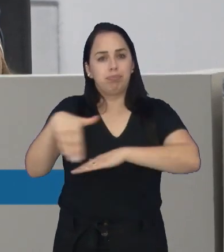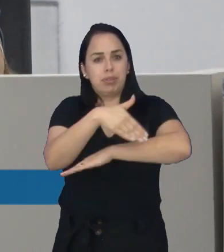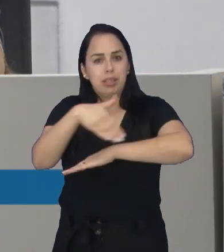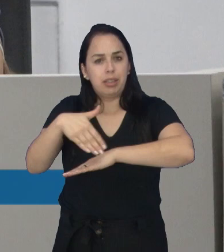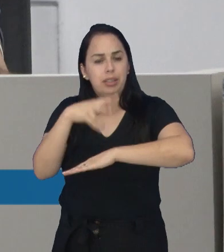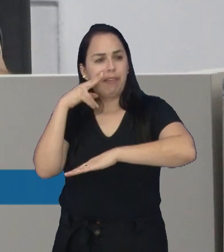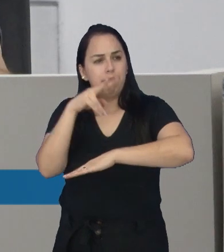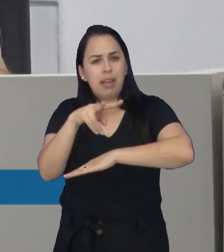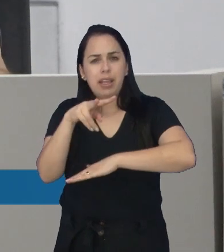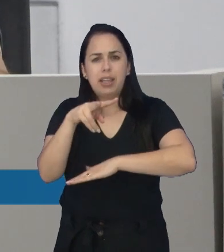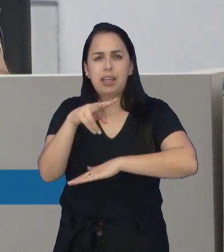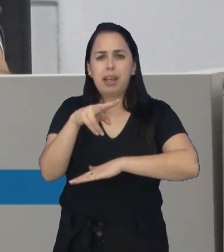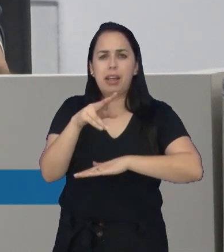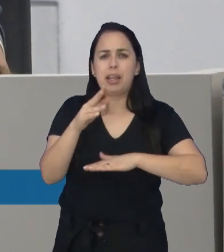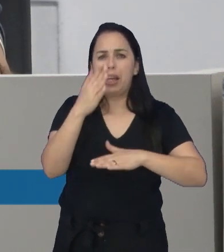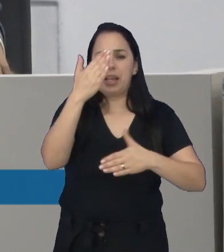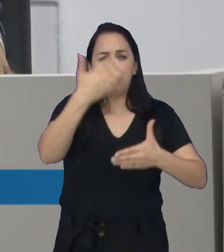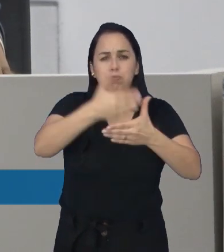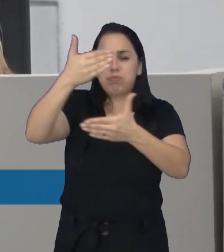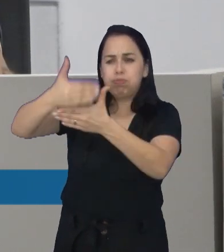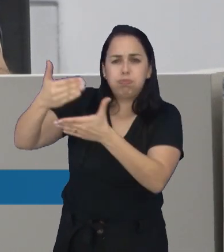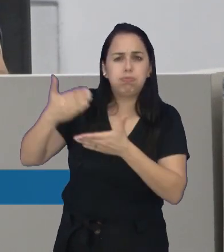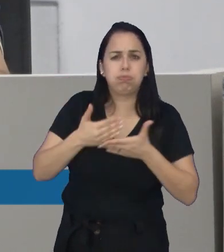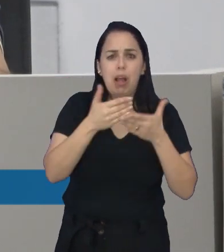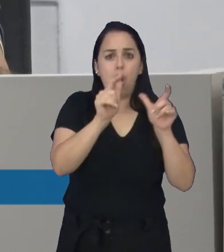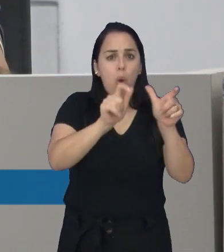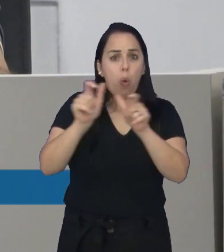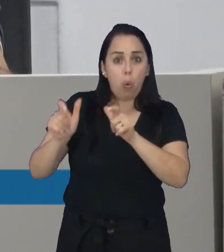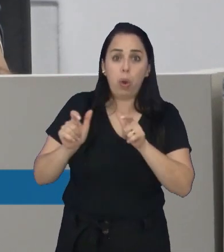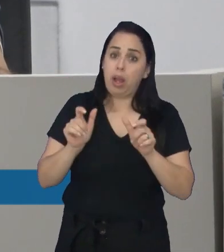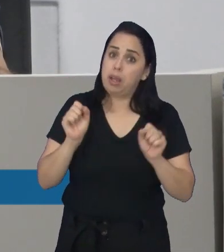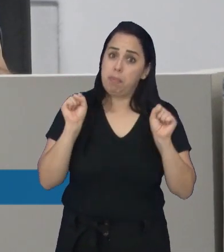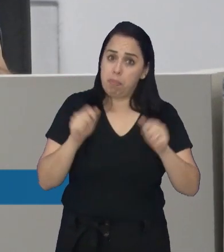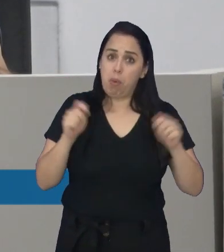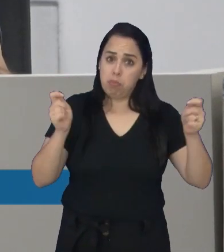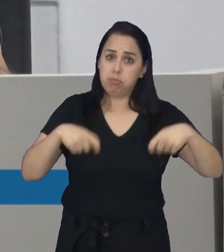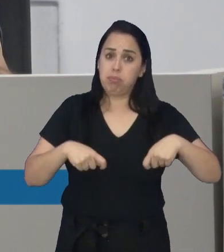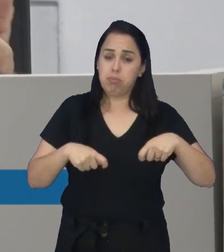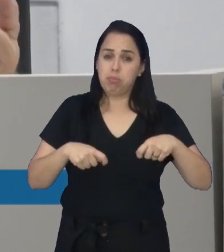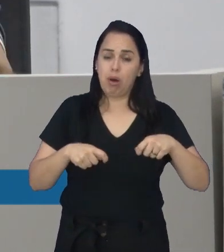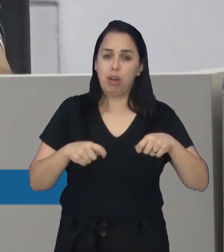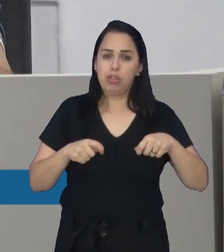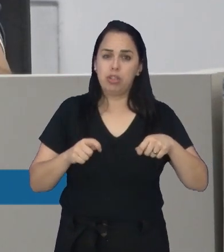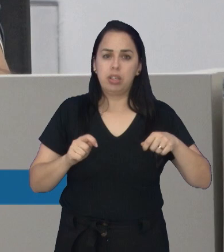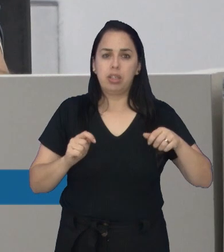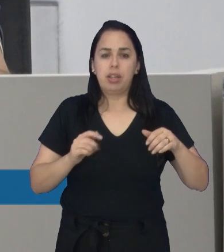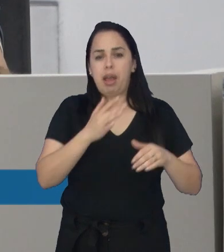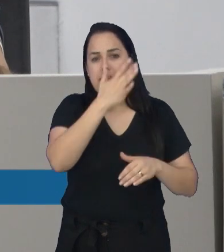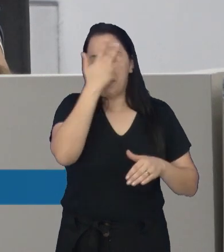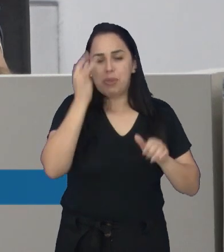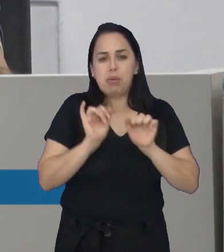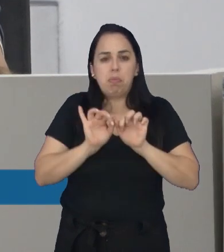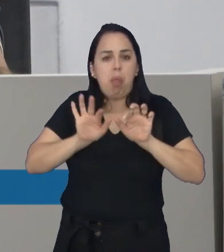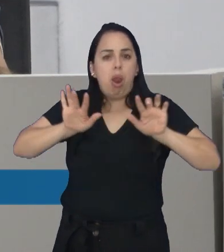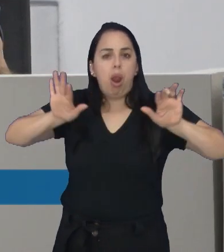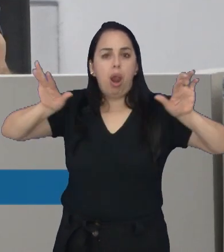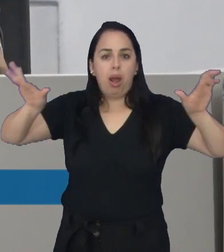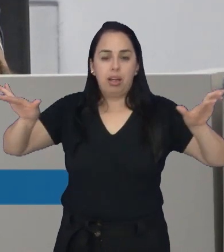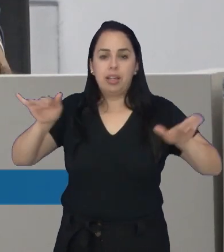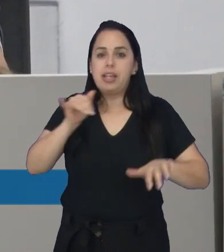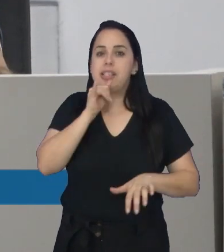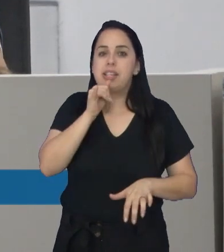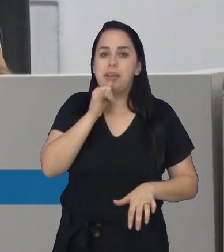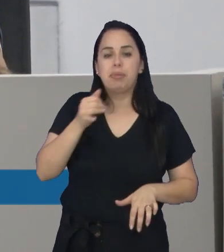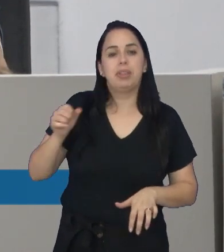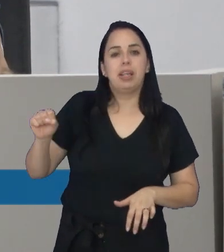você vê em locais fechados quer dizer você tem locais com muita potencial de ocupação na cidade que vem perdendo população você olha o satélite naquela